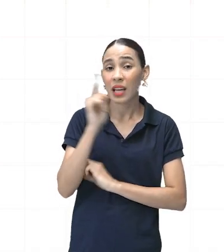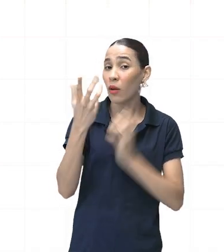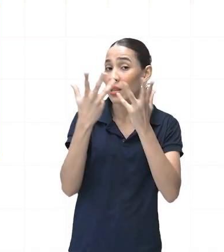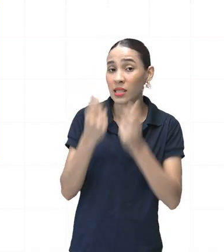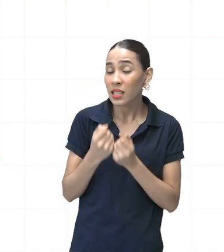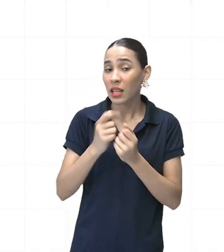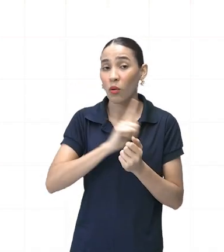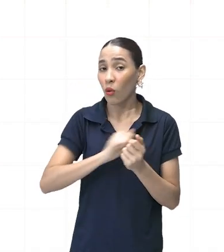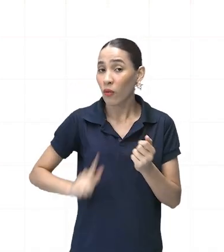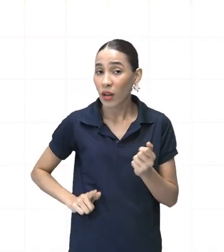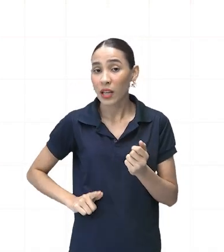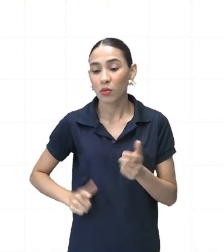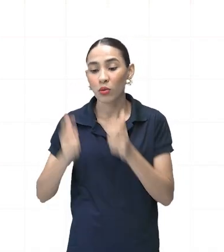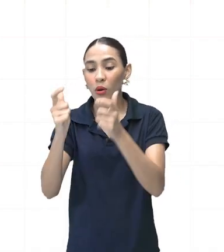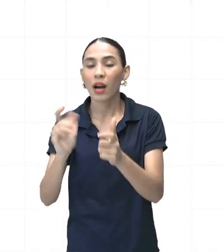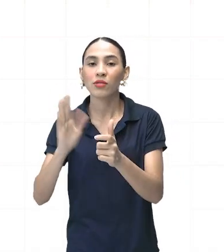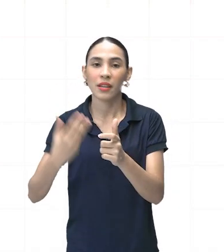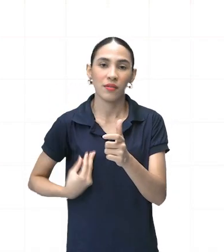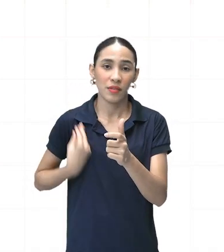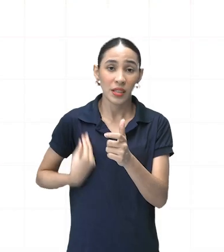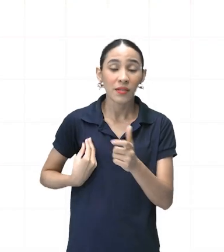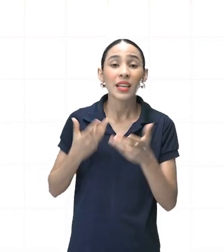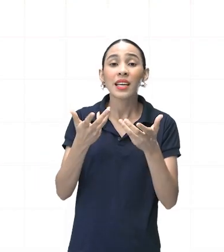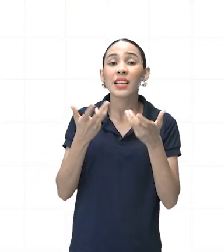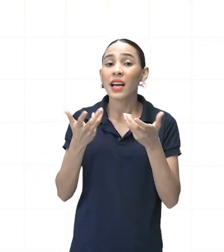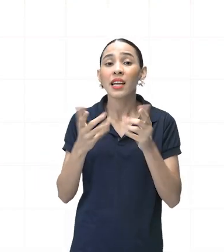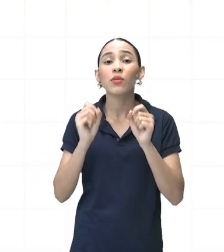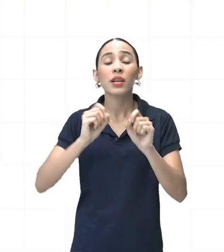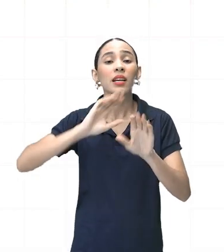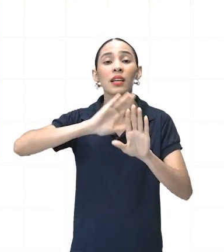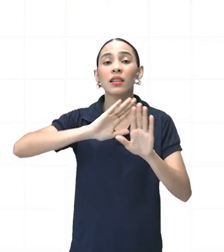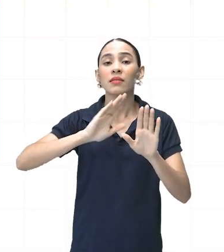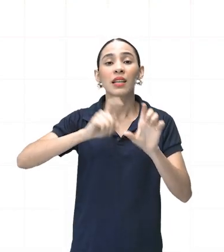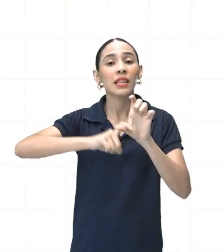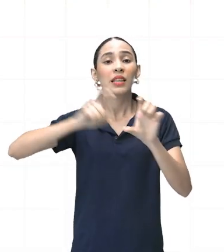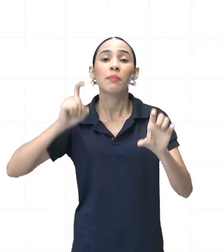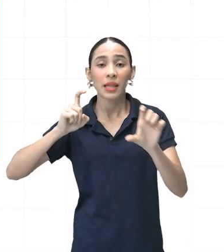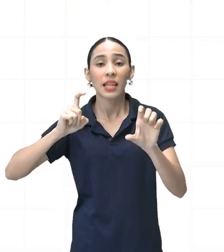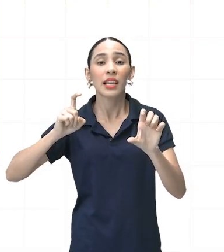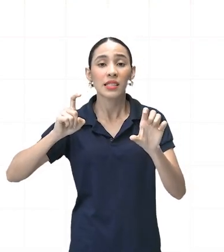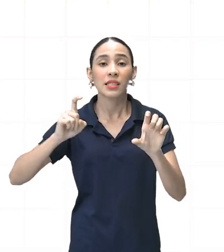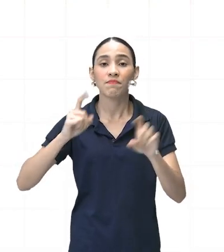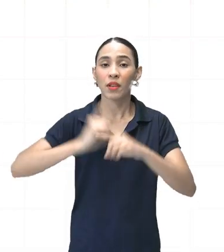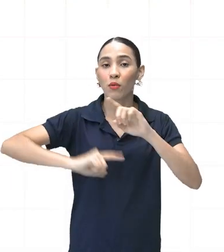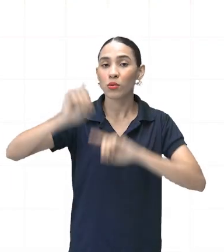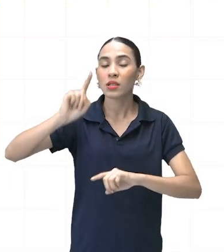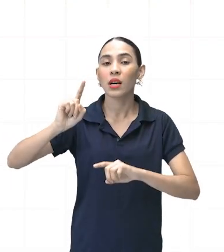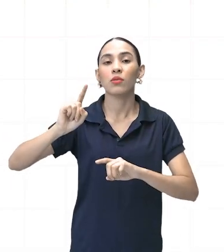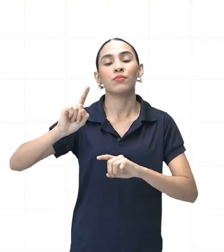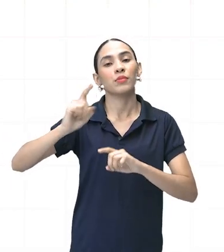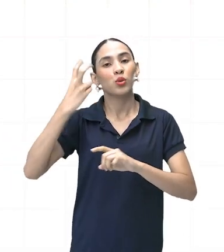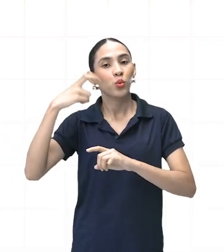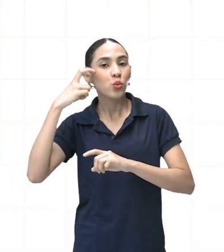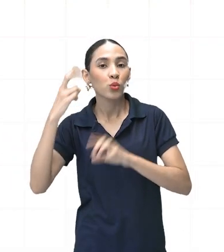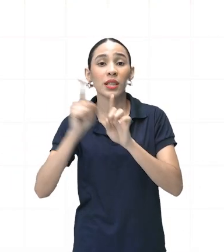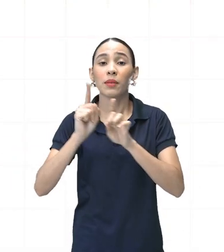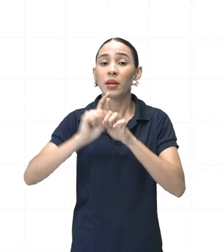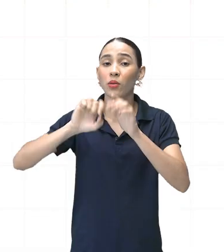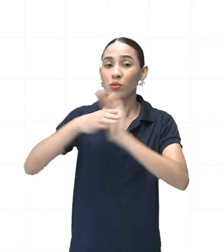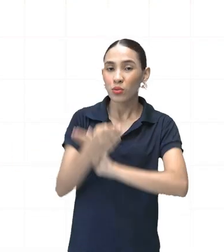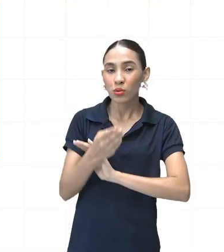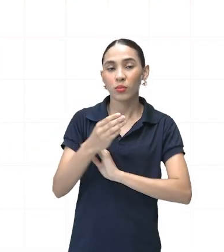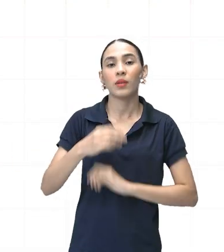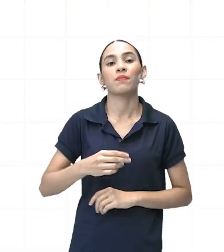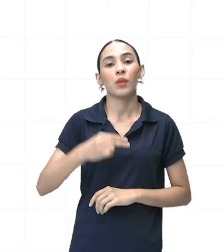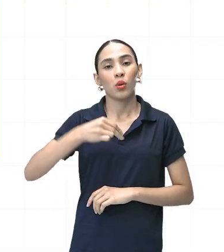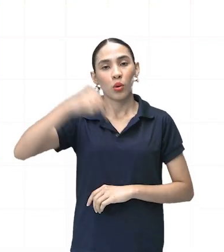local em que eles habitam. Então, eles querem ter ali realmente a evolução da sua cultura e dos seus costumes, nessa região aí do nordeste